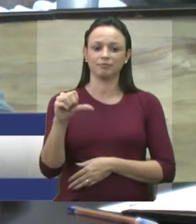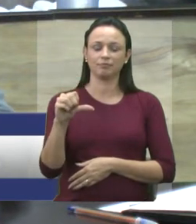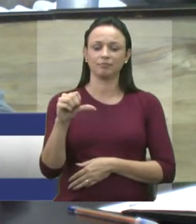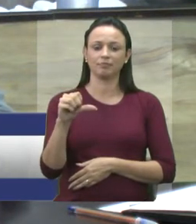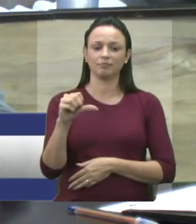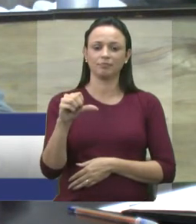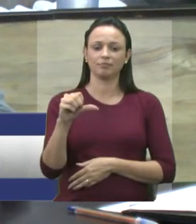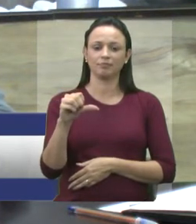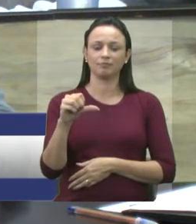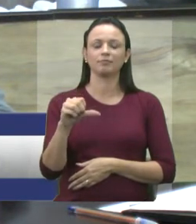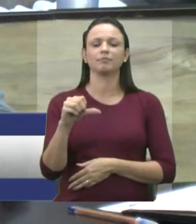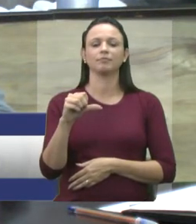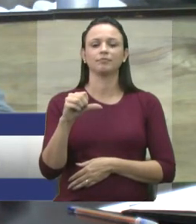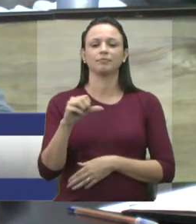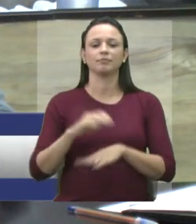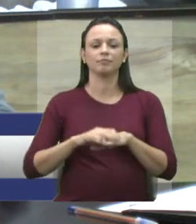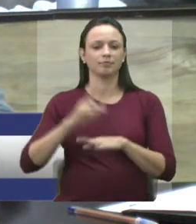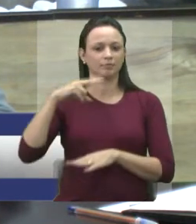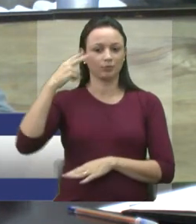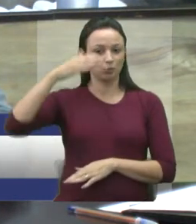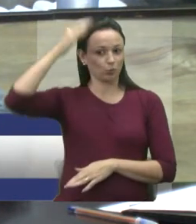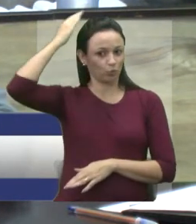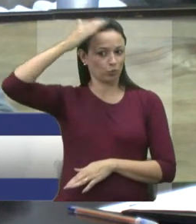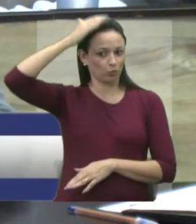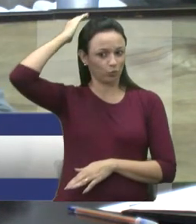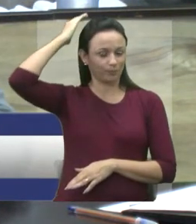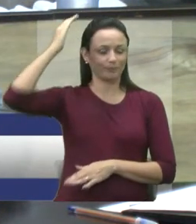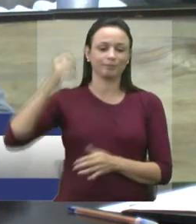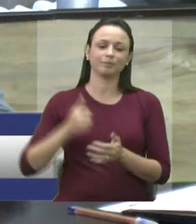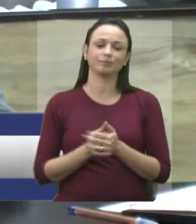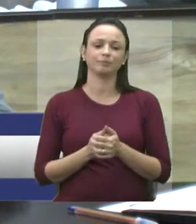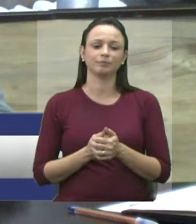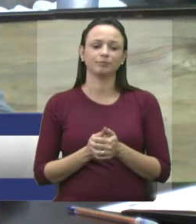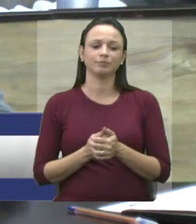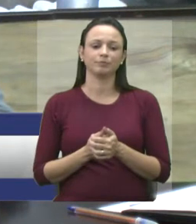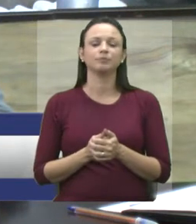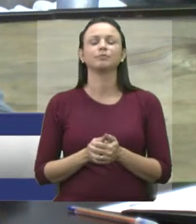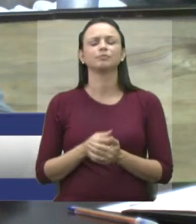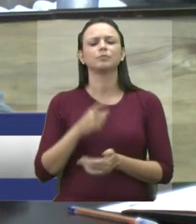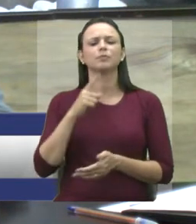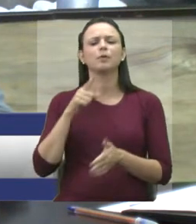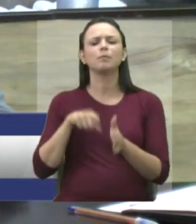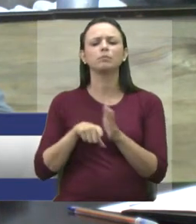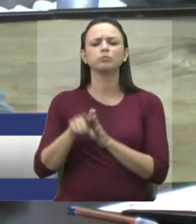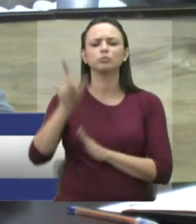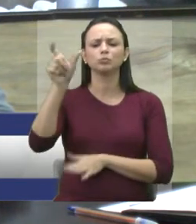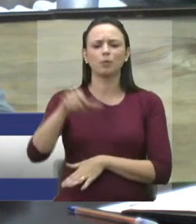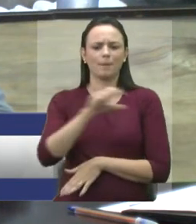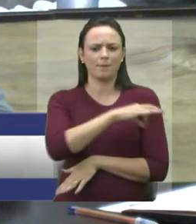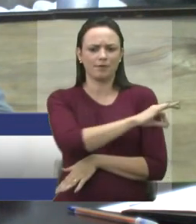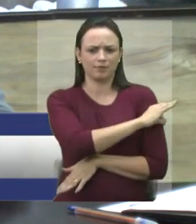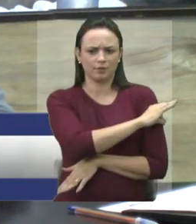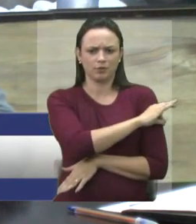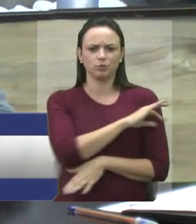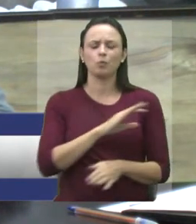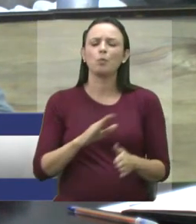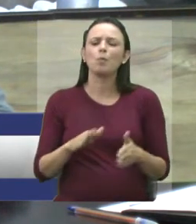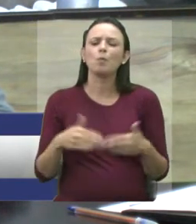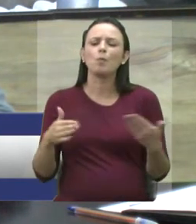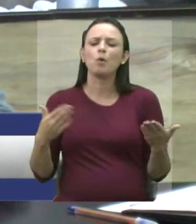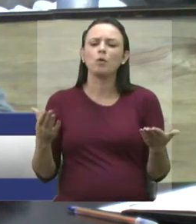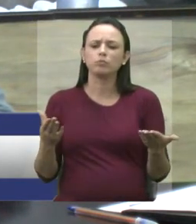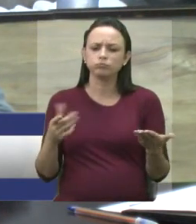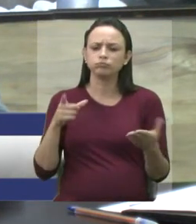636/2019. Autoria vereador Tuco Bauabe. Indagando ao senhor prefeito municipal, qual é o órgão do